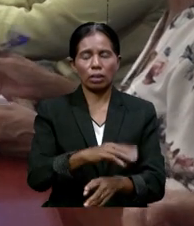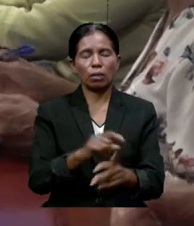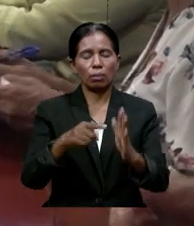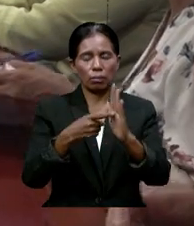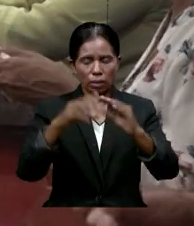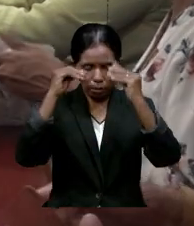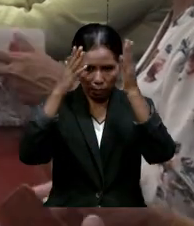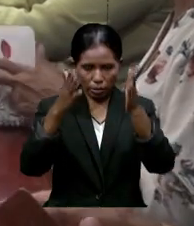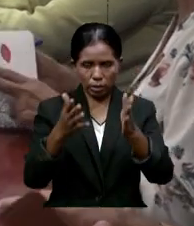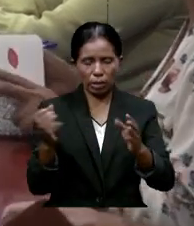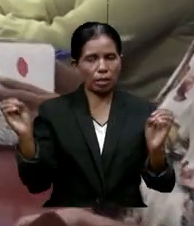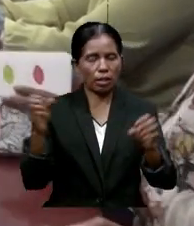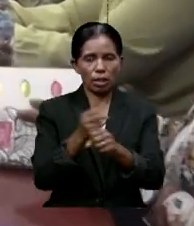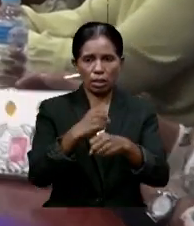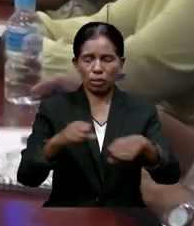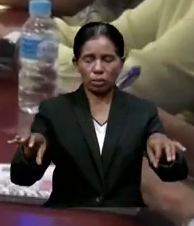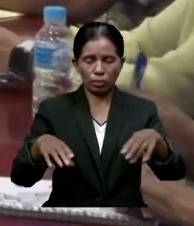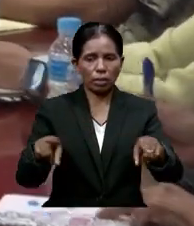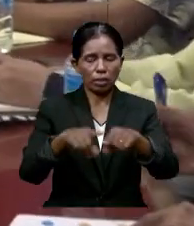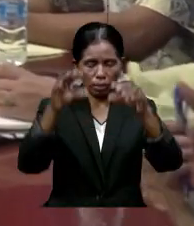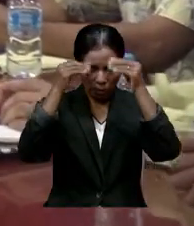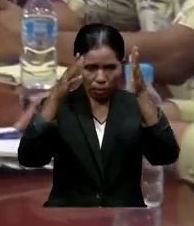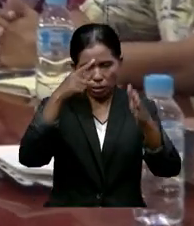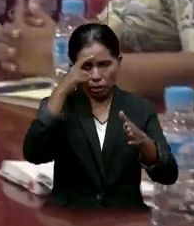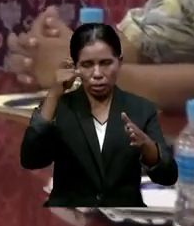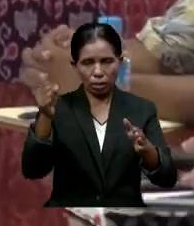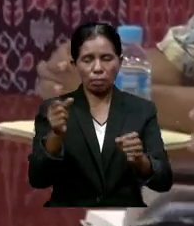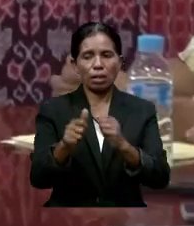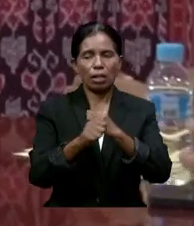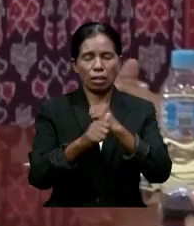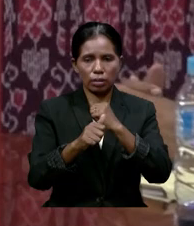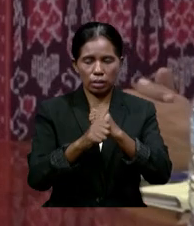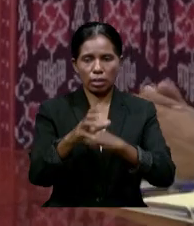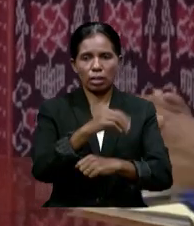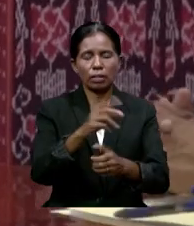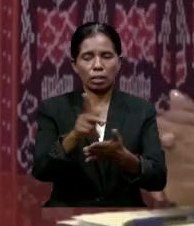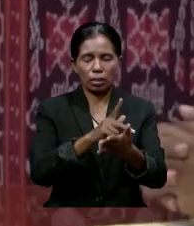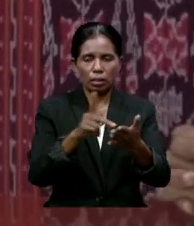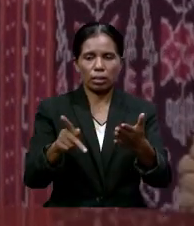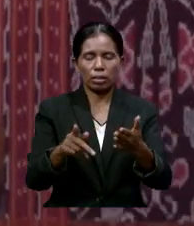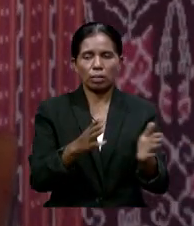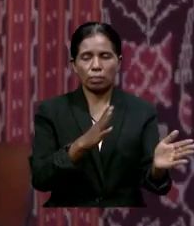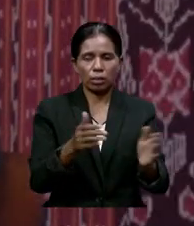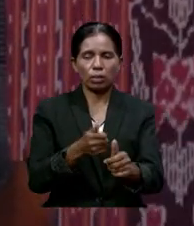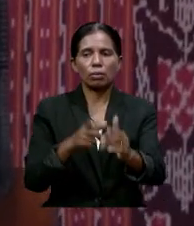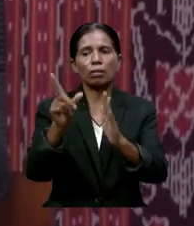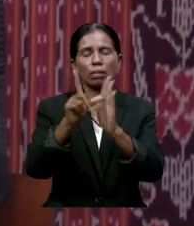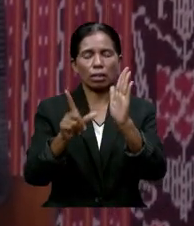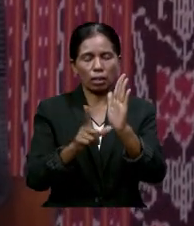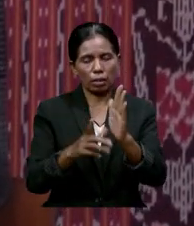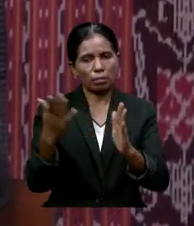refere, se la halou niaknar hanesan manorin, também considera ação professor refere crime, unes se processa tuir lei nebe mak